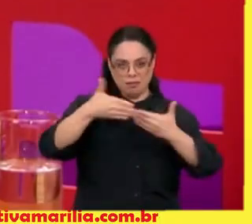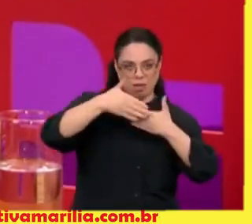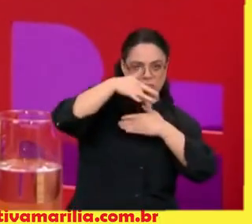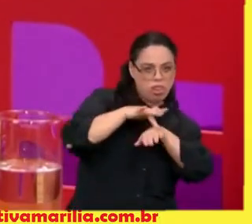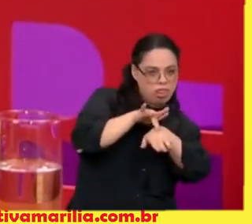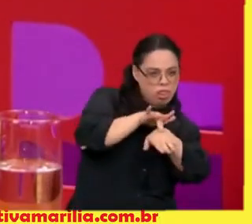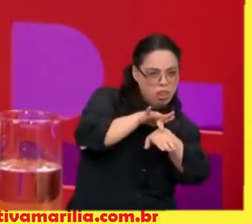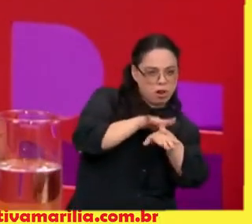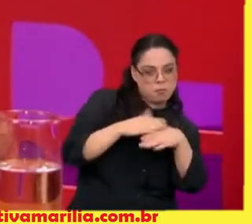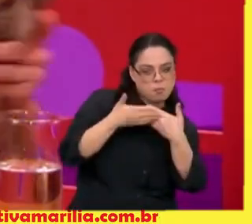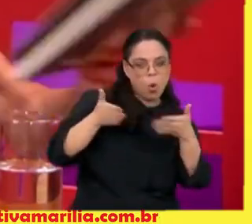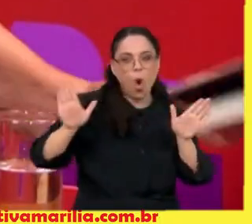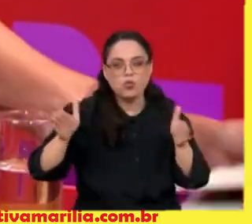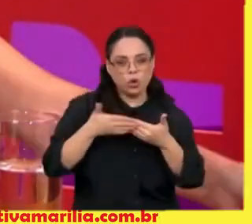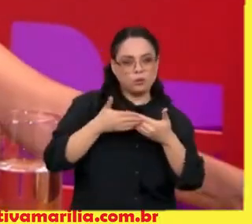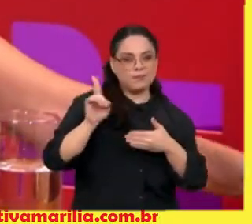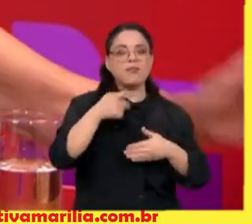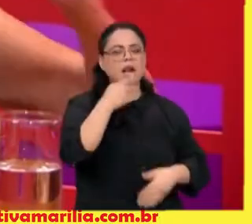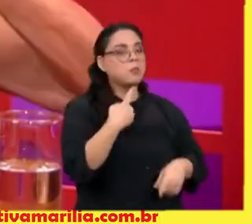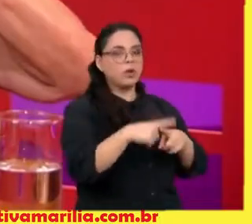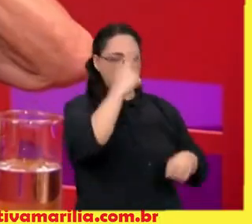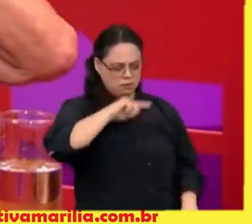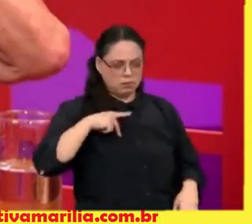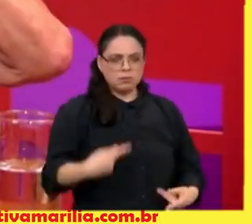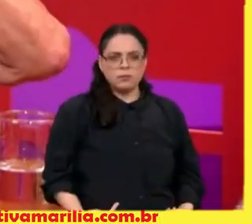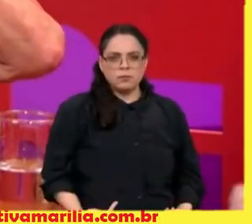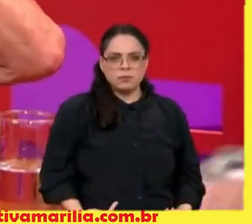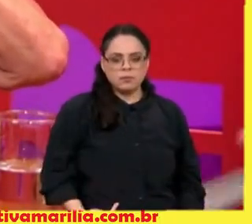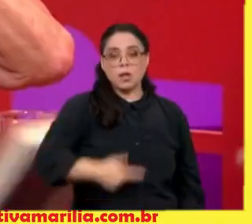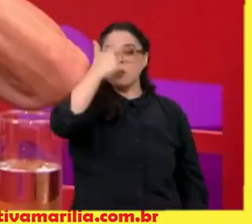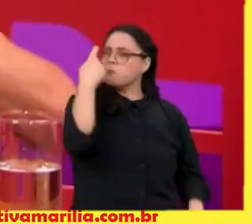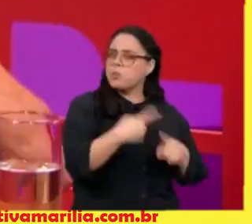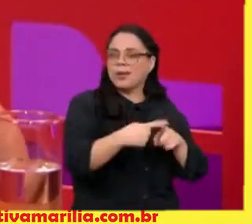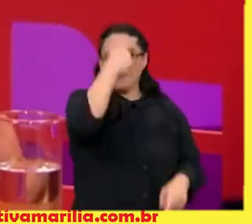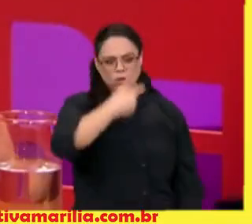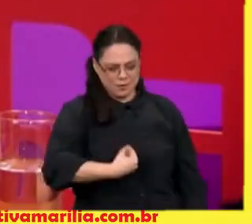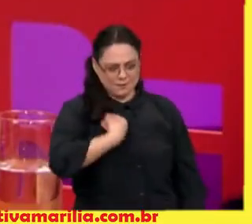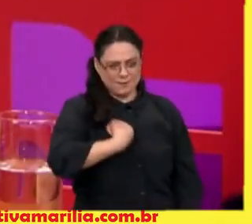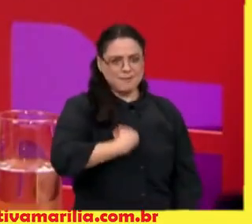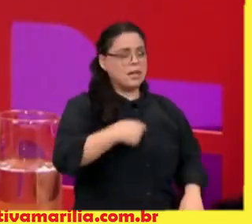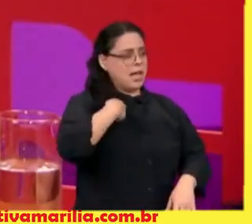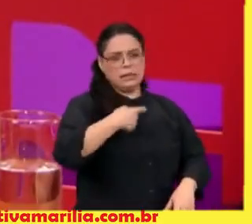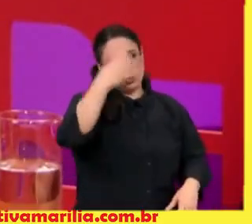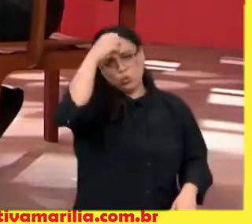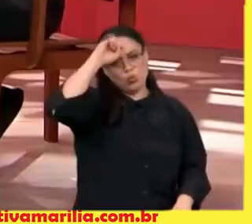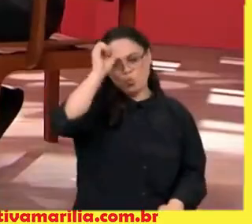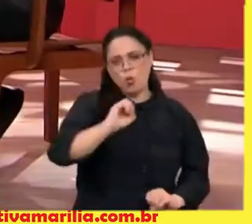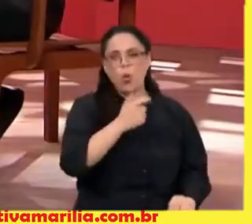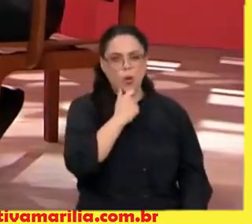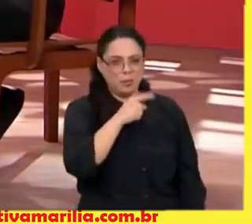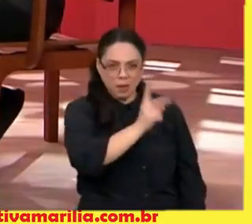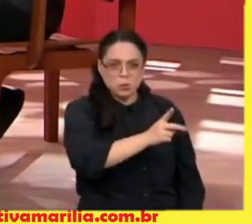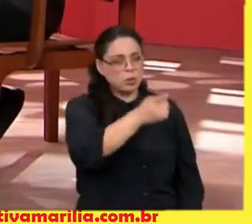esse caso chama Porque sou um homem? Porque ele ajudava todo mundo dentro da escola. Ele era analfabeto, não podia fazer outras missões, mas